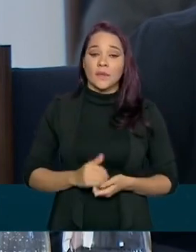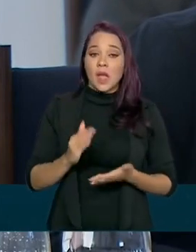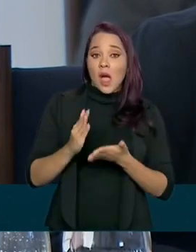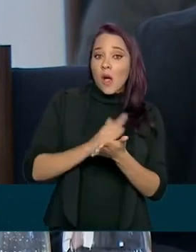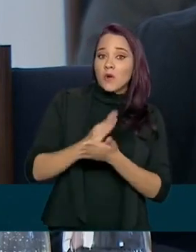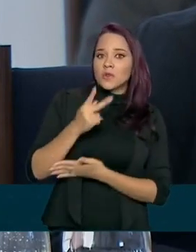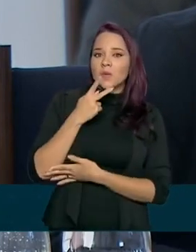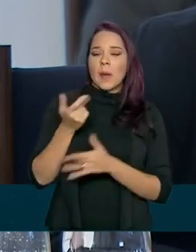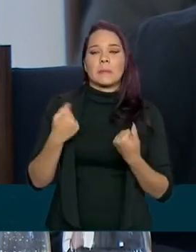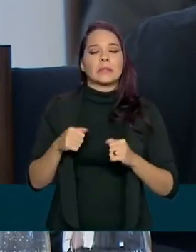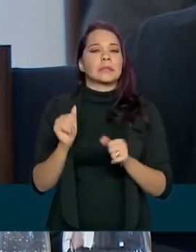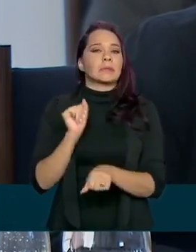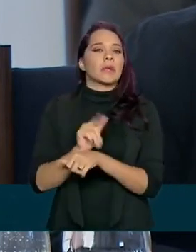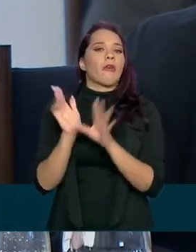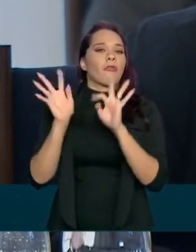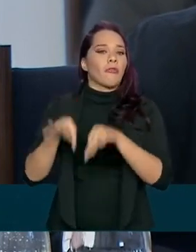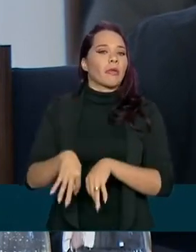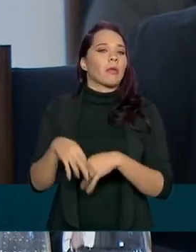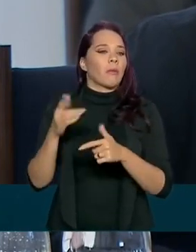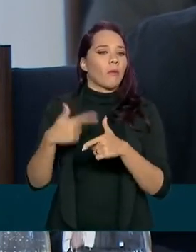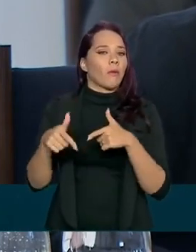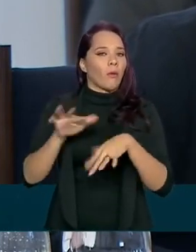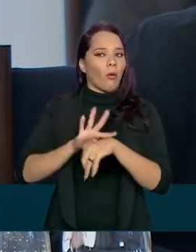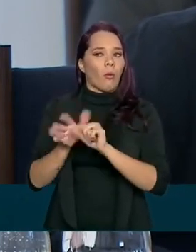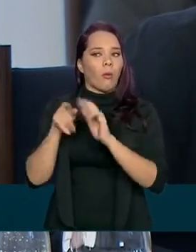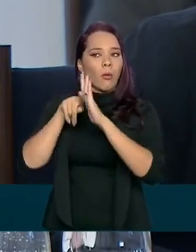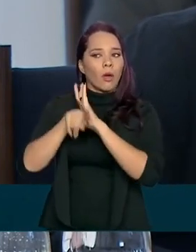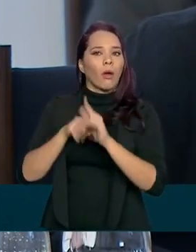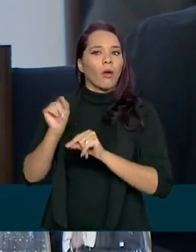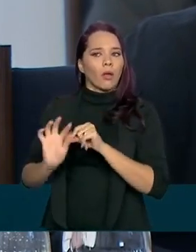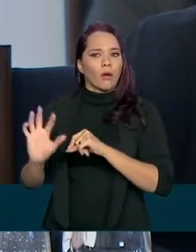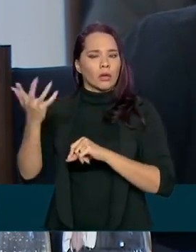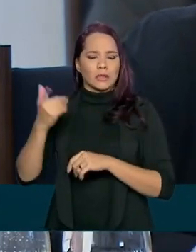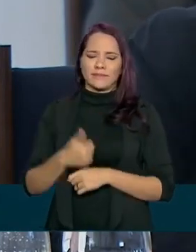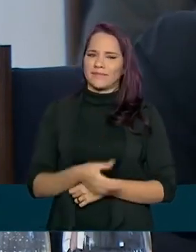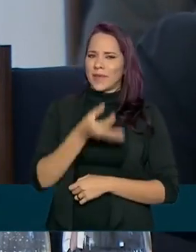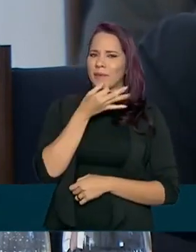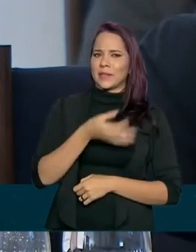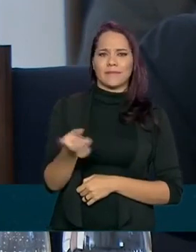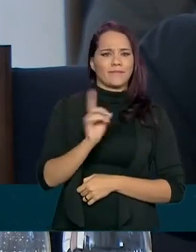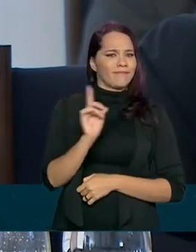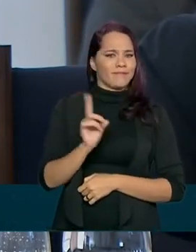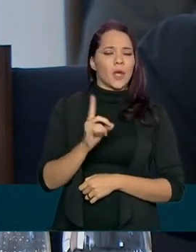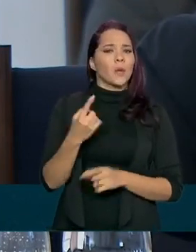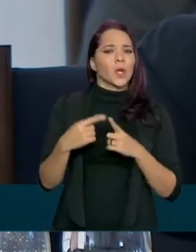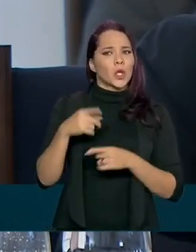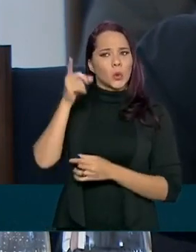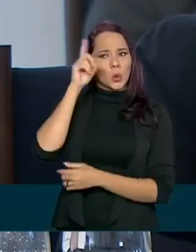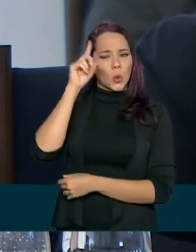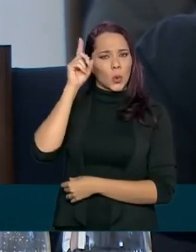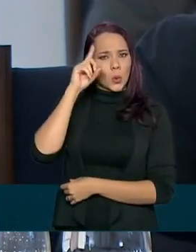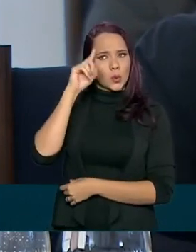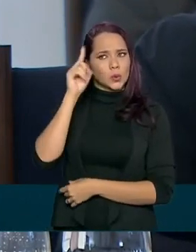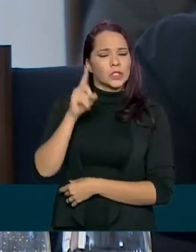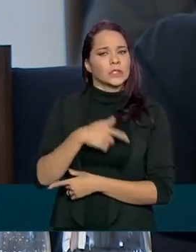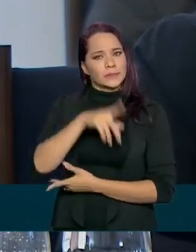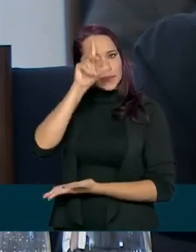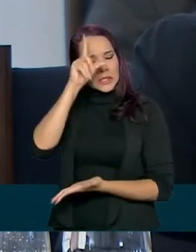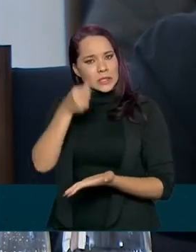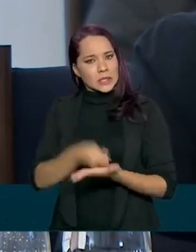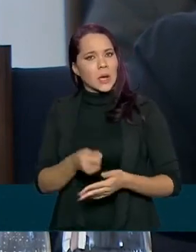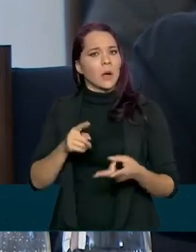alguns desenhar que tem que esperar o fim da academia para examinar o que tá acontecendo conhece eu acho que claramente não porque cada dia as